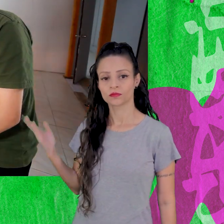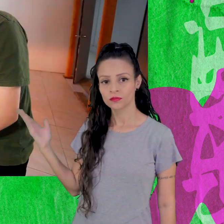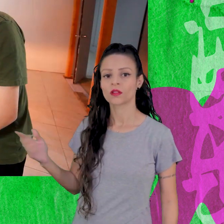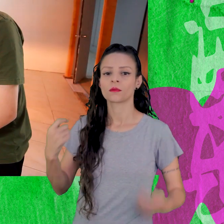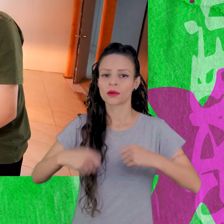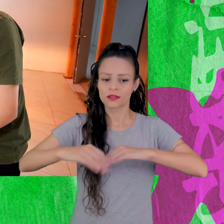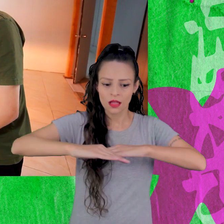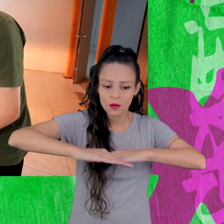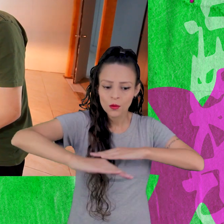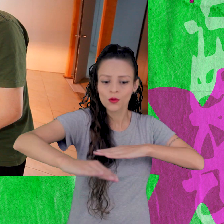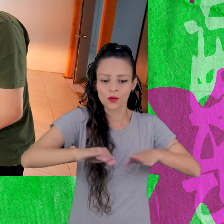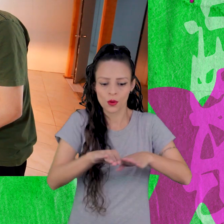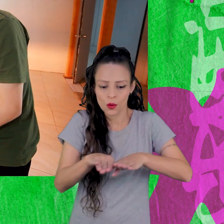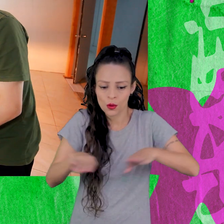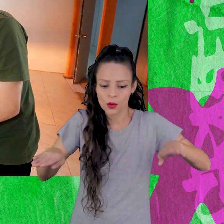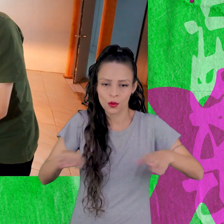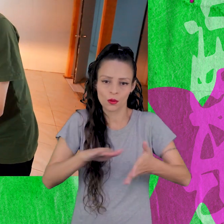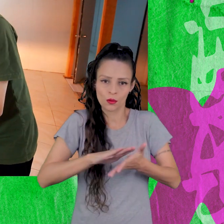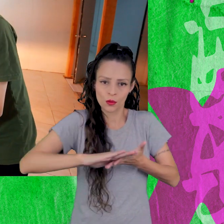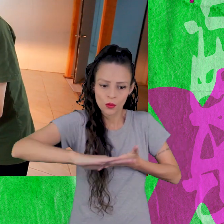ele precisa estar bem esticadinho.